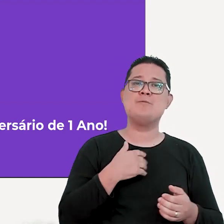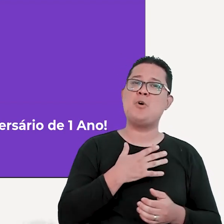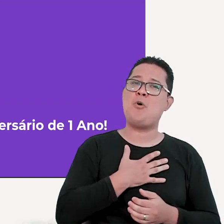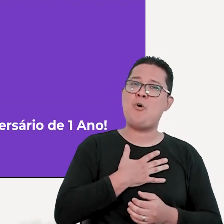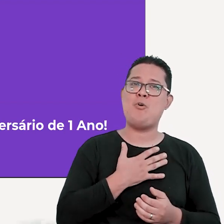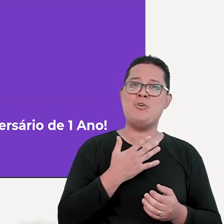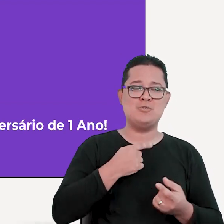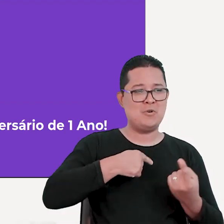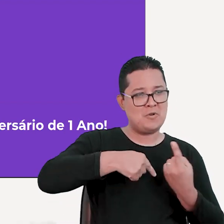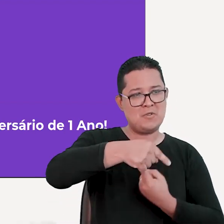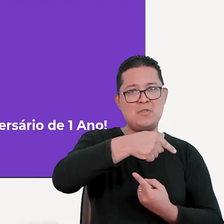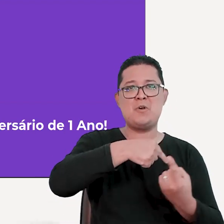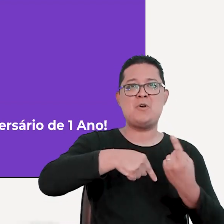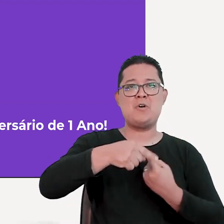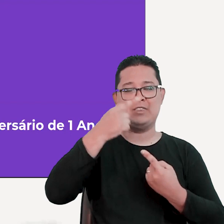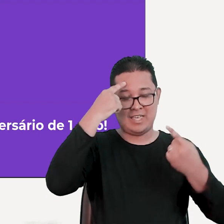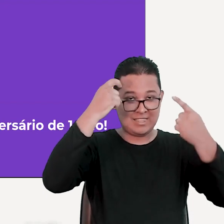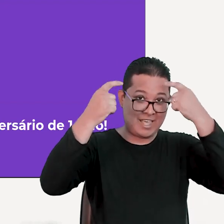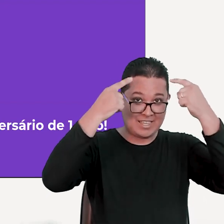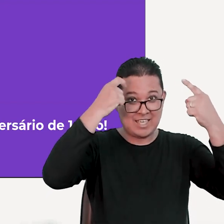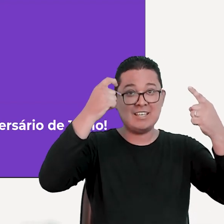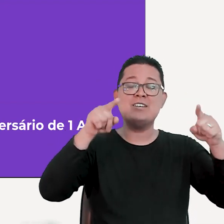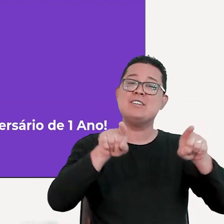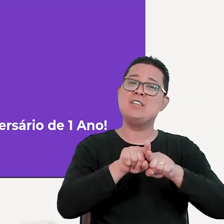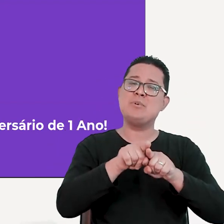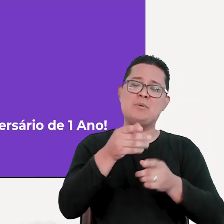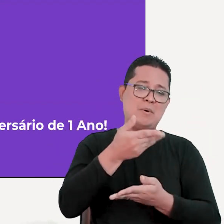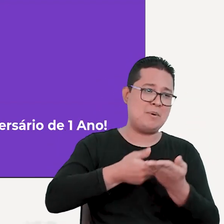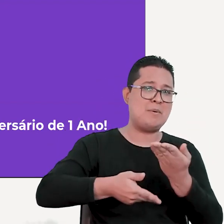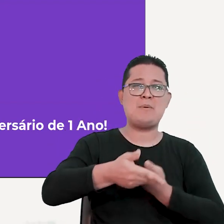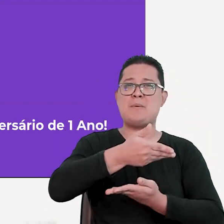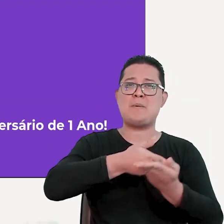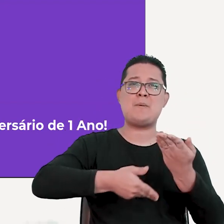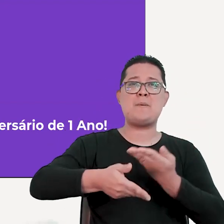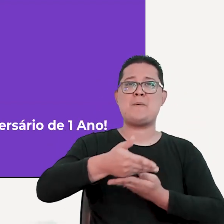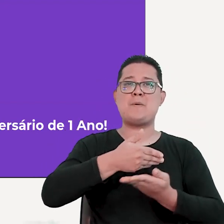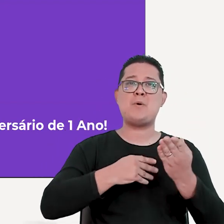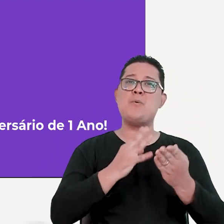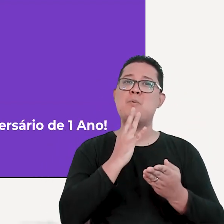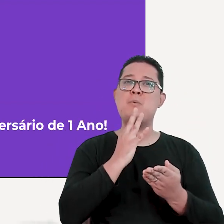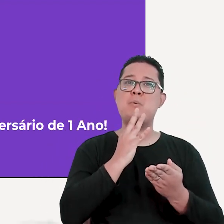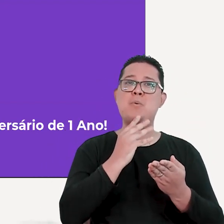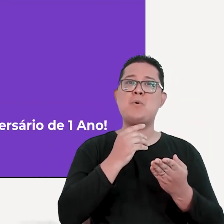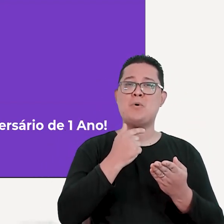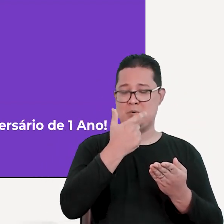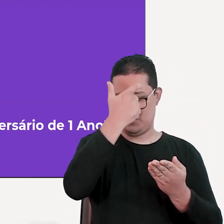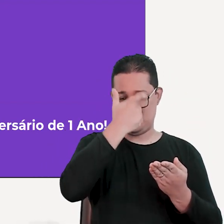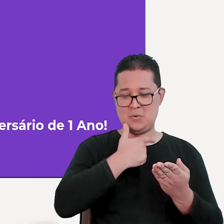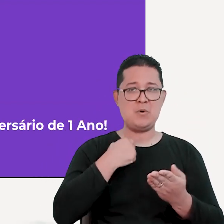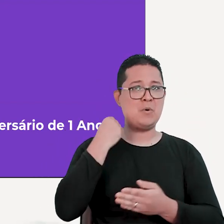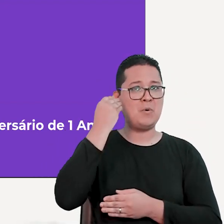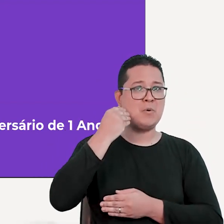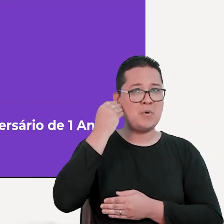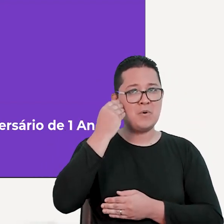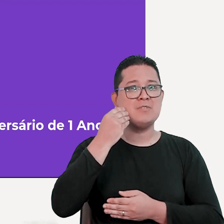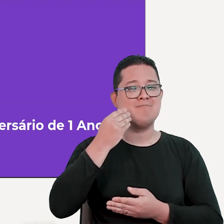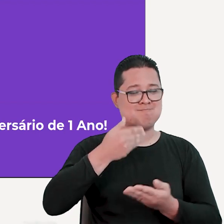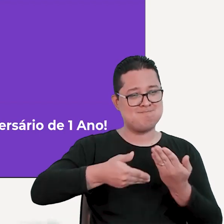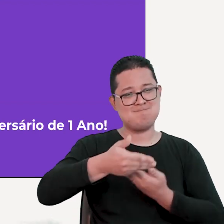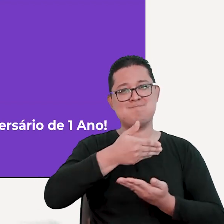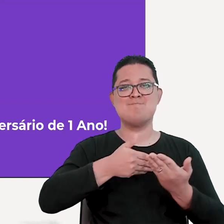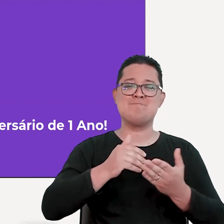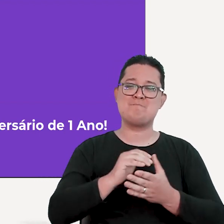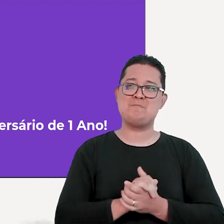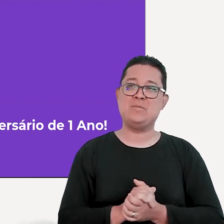dessa troca de ideias e de poder partilhar o conhecimento que eu tenho ali. Maravilha.